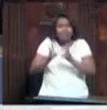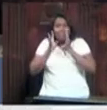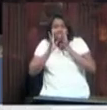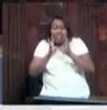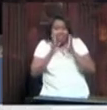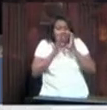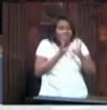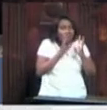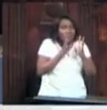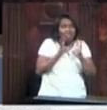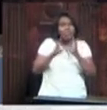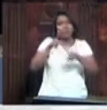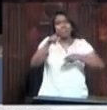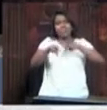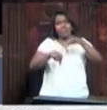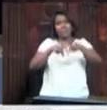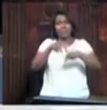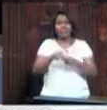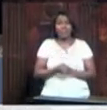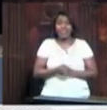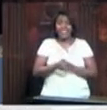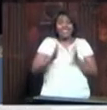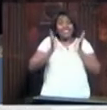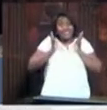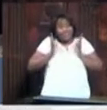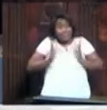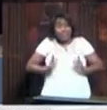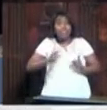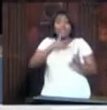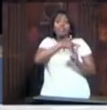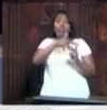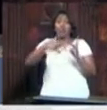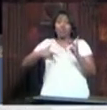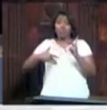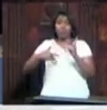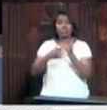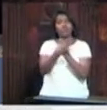maiores demandas da população. Saneamento básico e saúde,